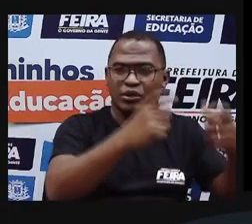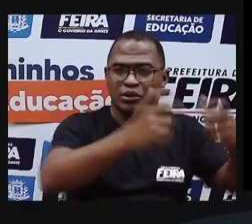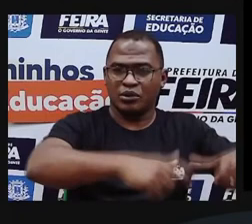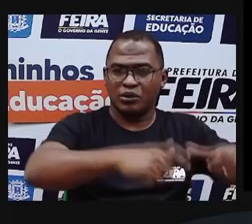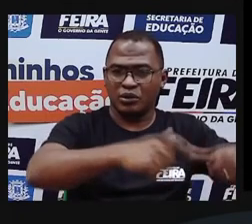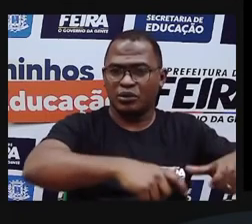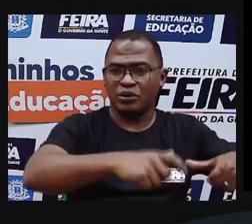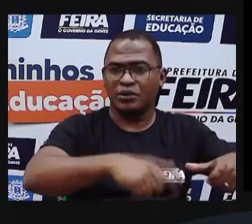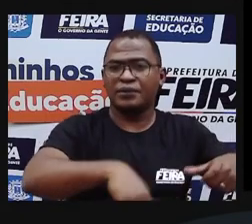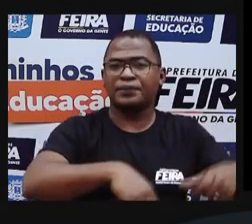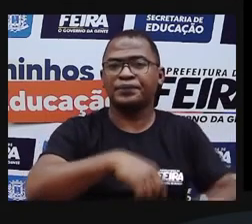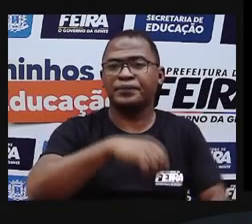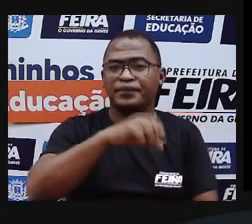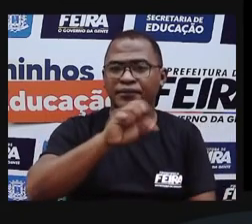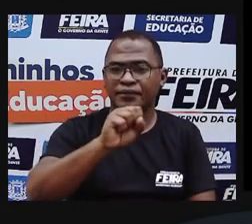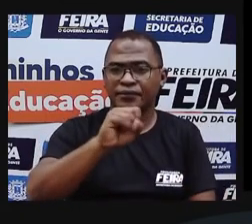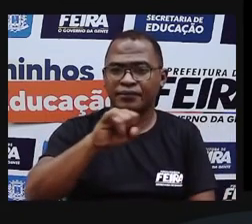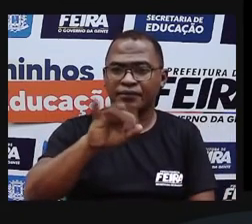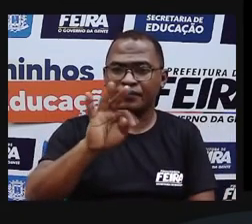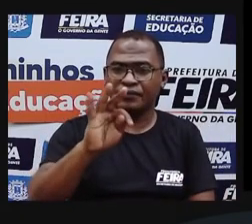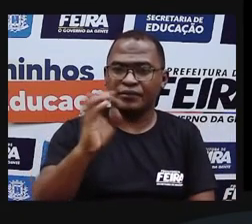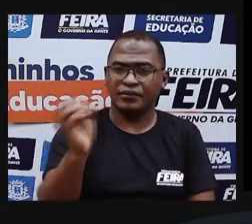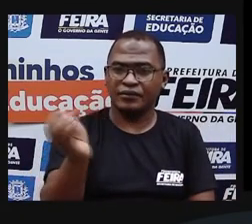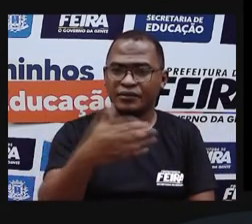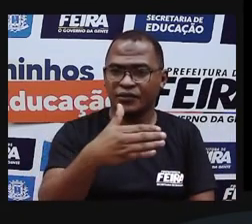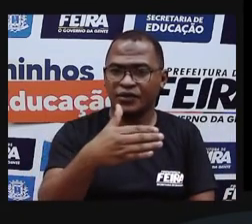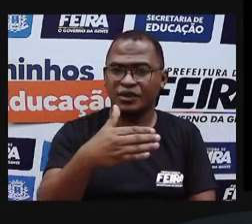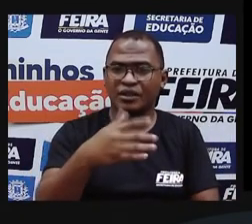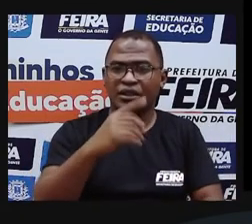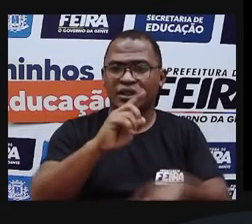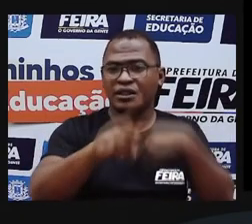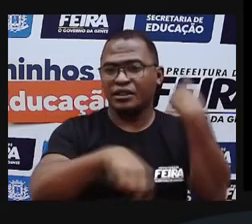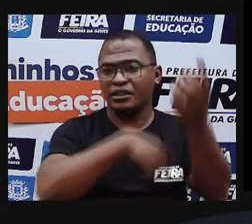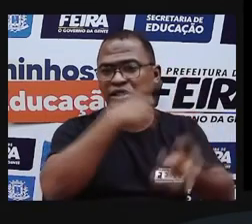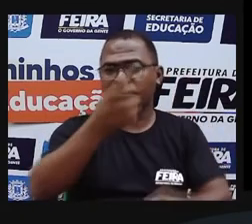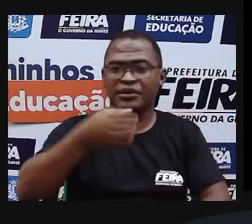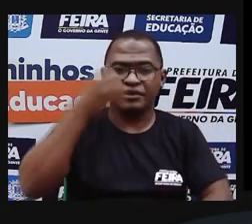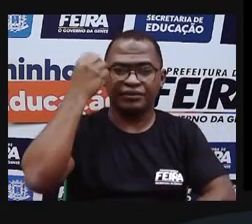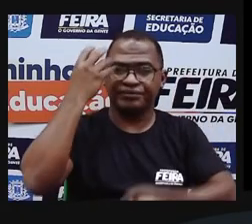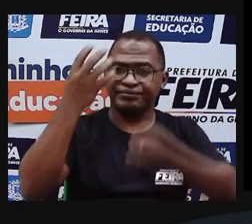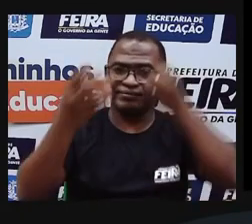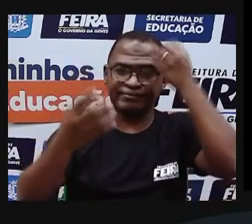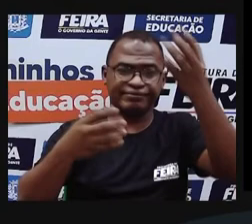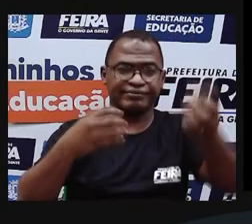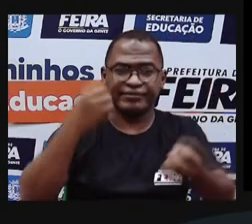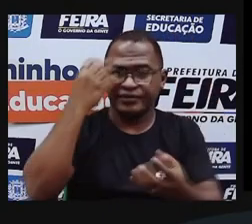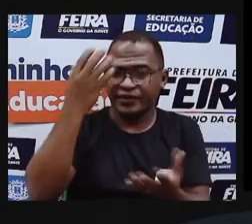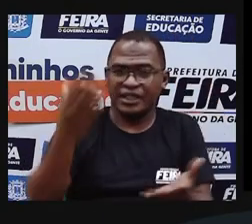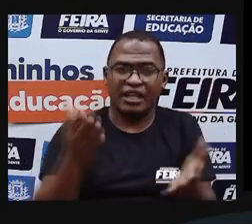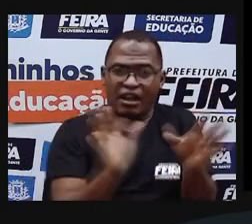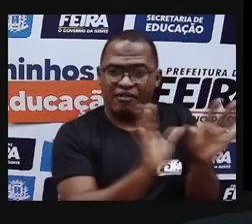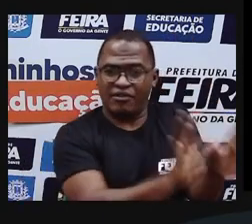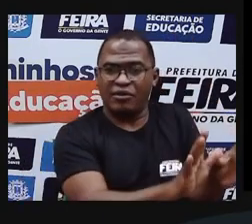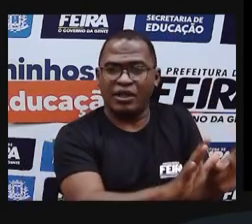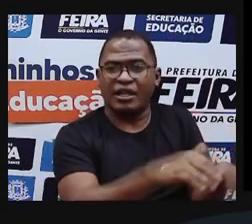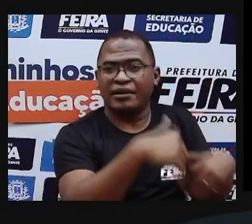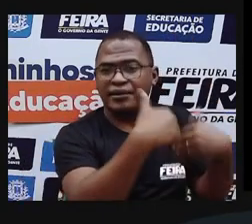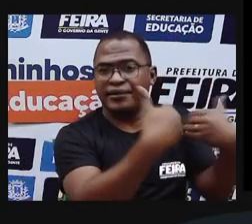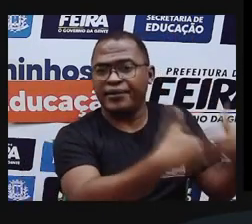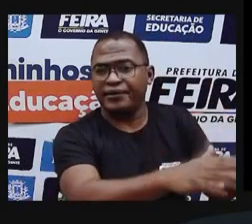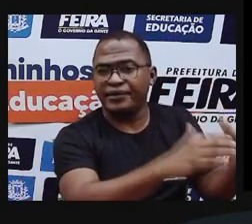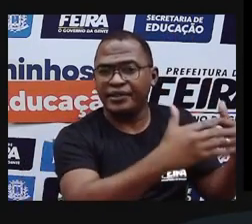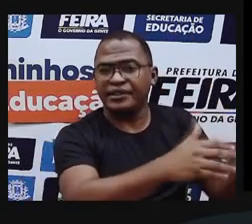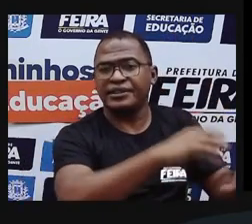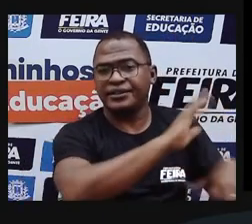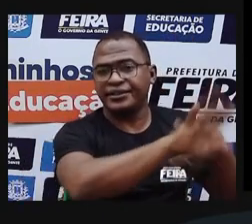época em que foi praticamente esquecida pelo mercado editorial. Carolina Maria de Jesus faleceu